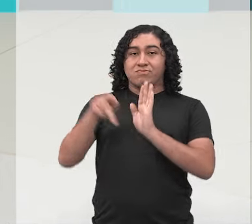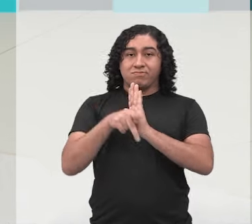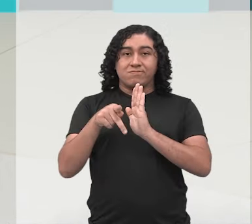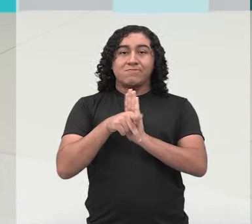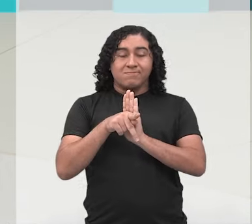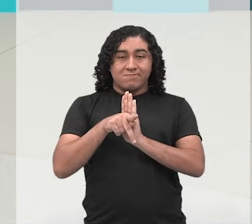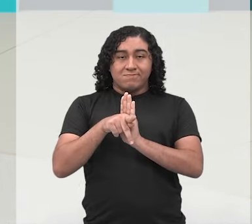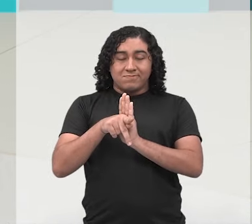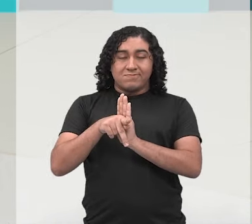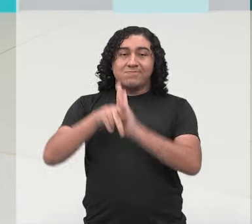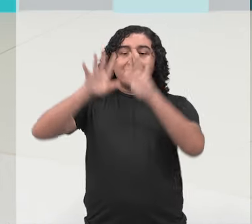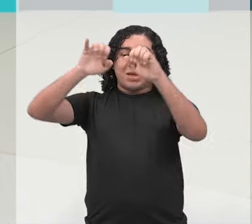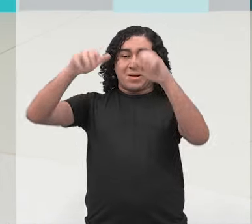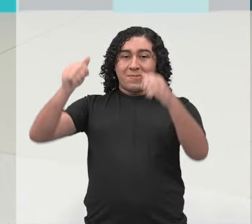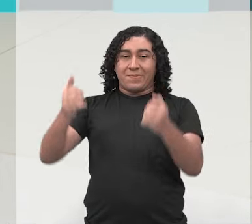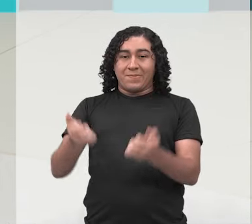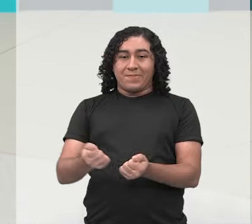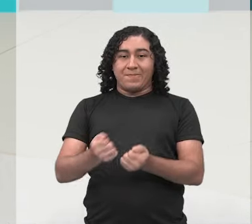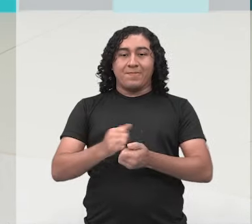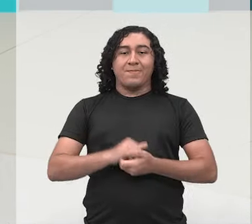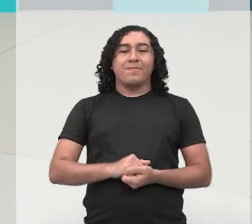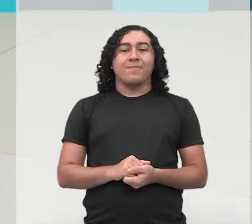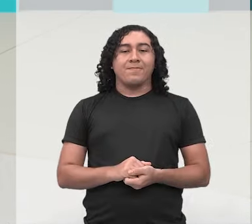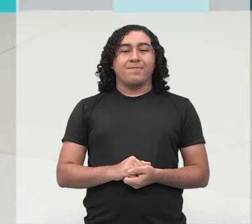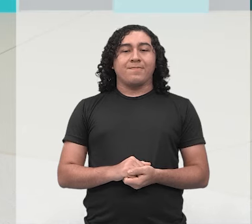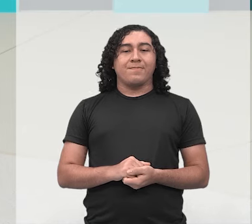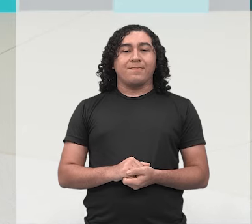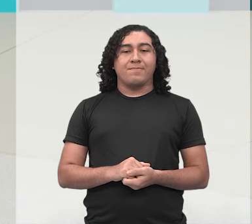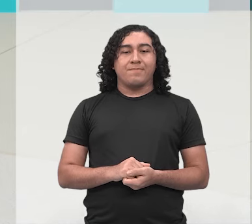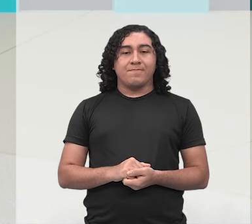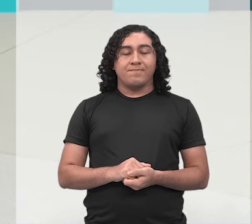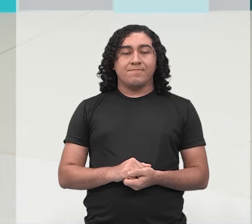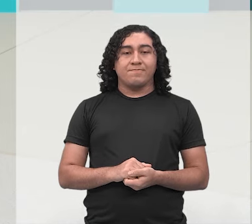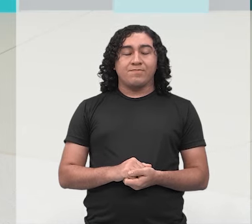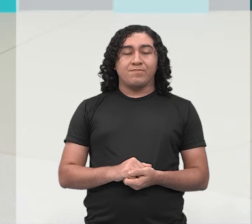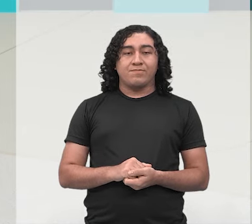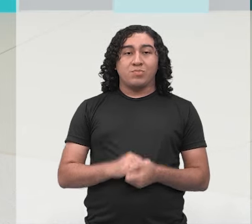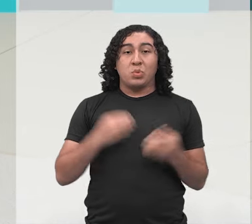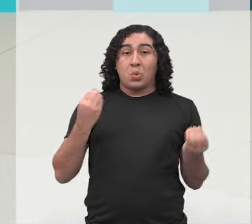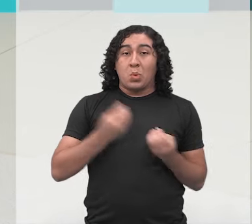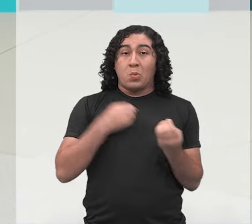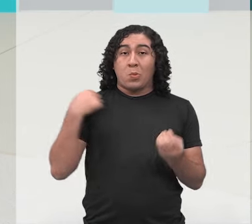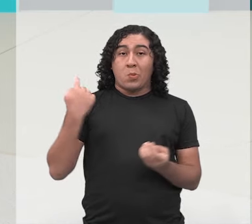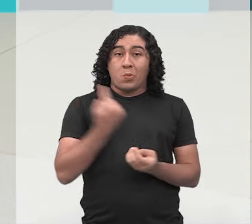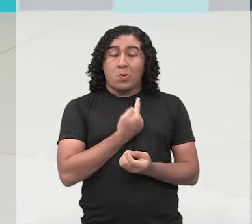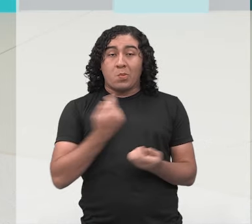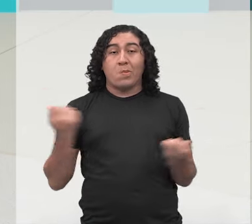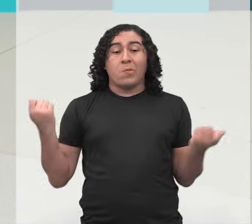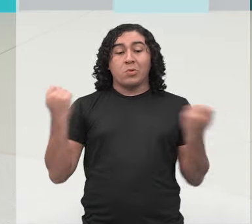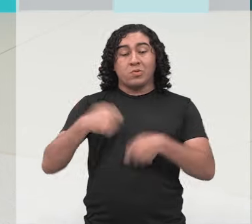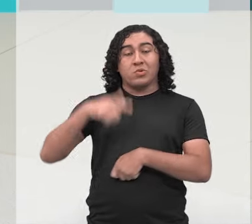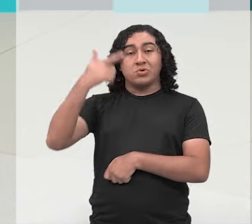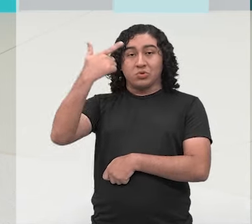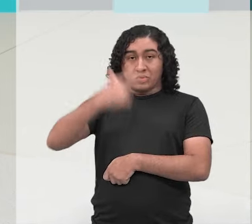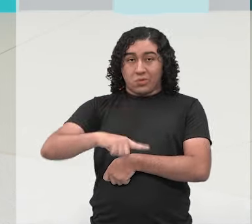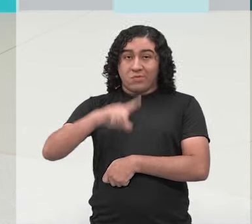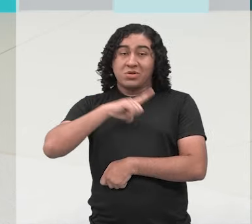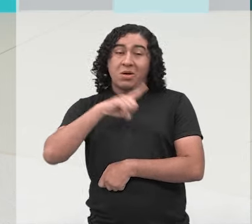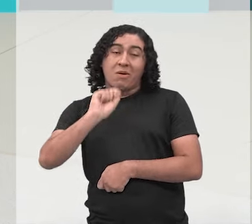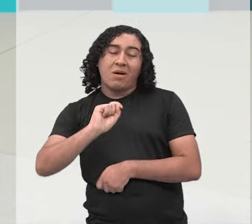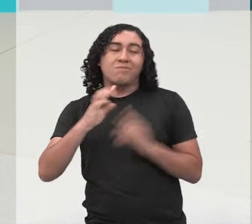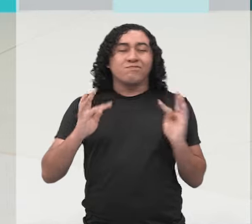arquitetura, certo? Então, como é que nós podemos estar, mais uma vez, buscando essa cronologia